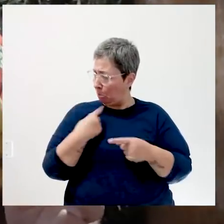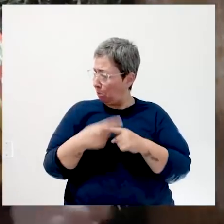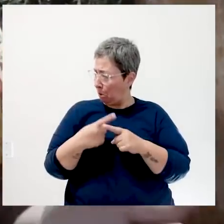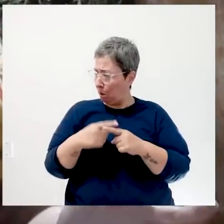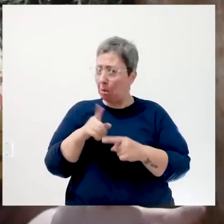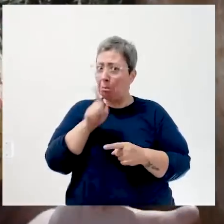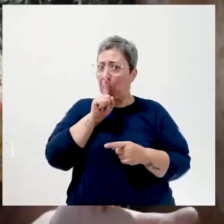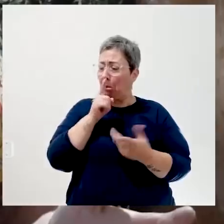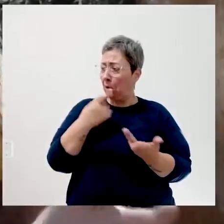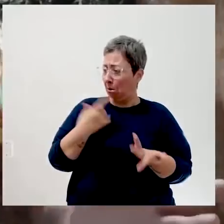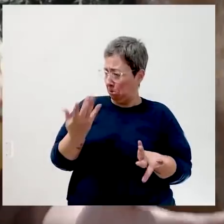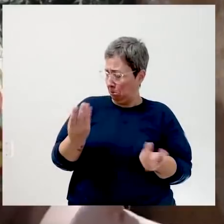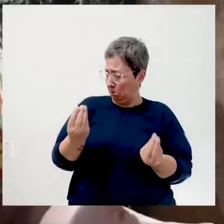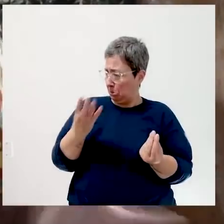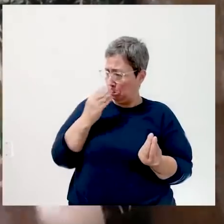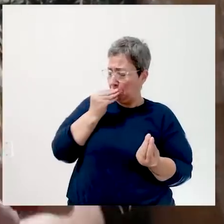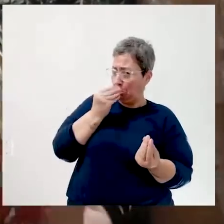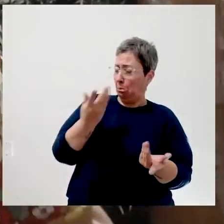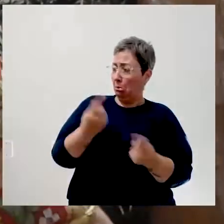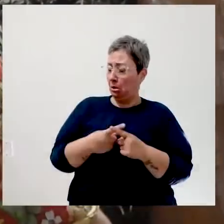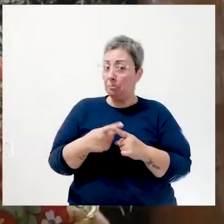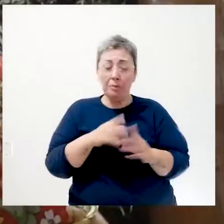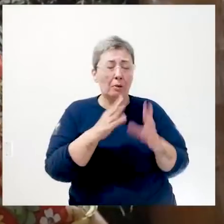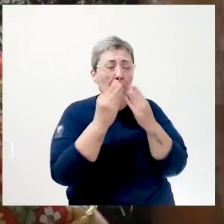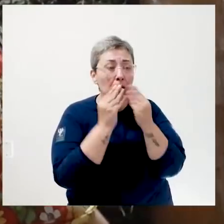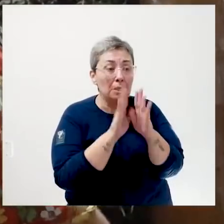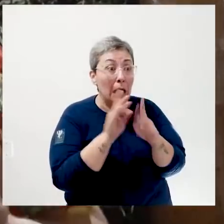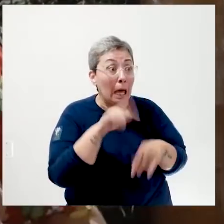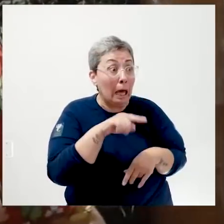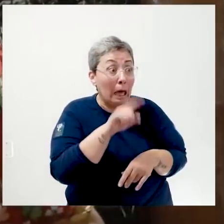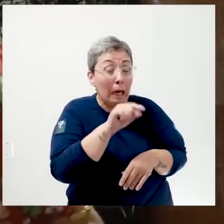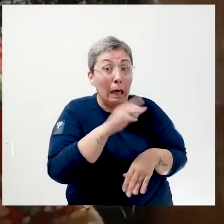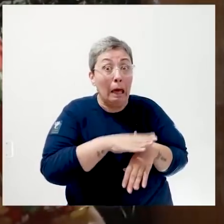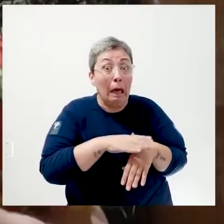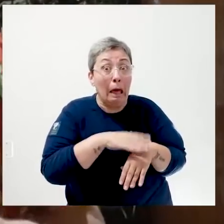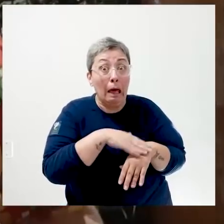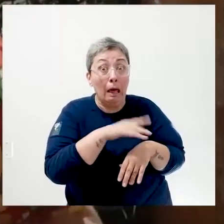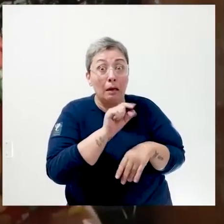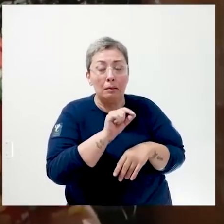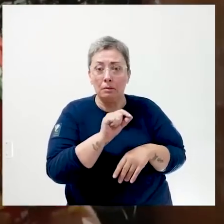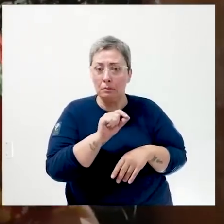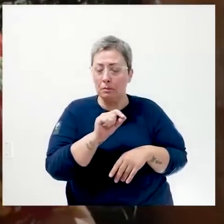Oxe, mas por que fica quieto? Que história é essa? Fica quieto, homem. É ele.